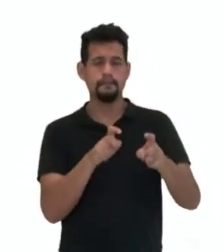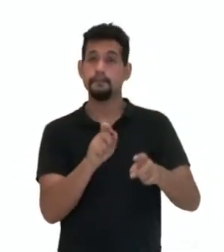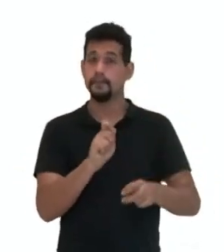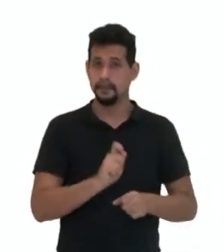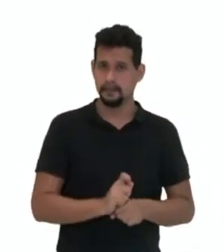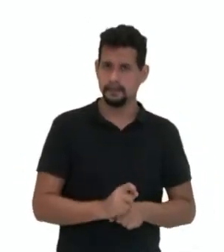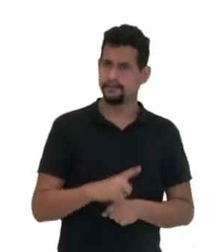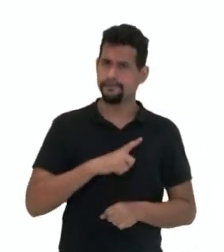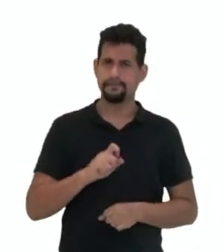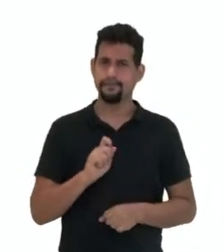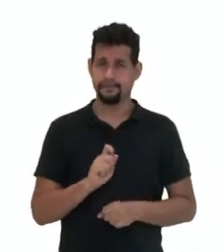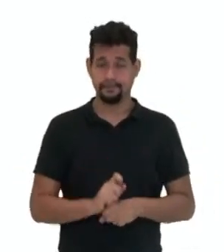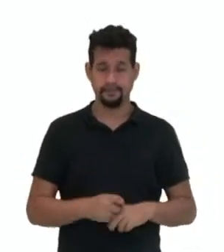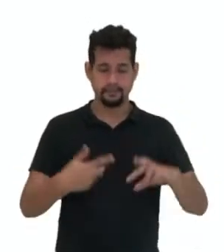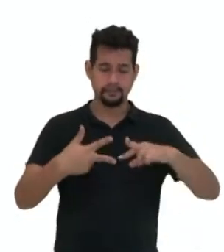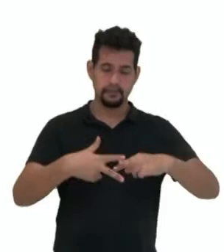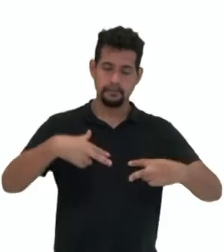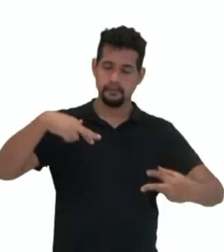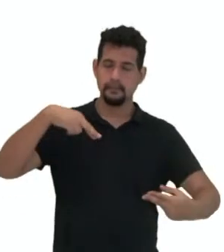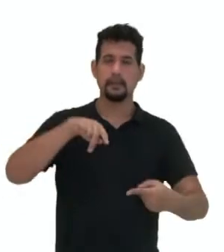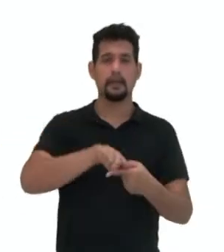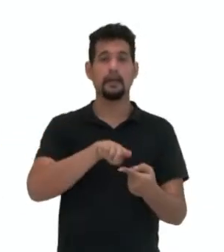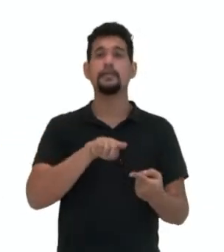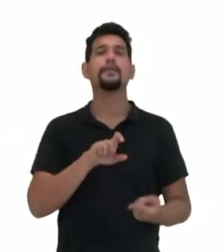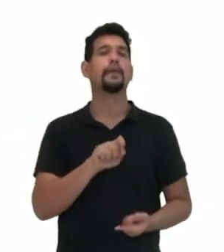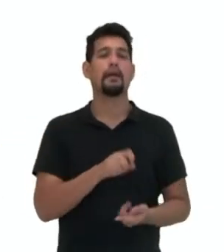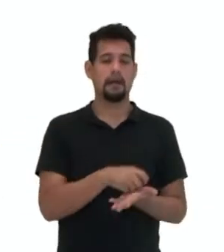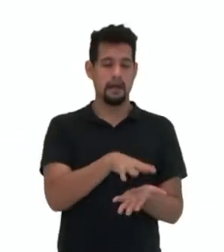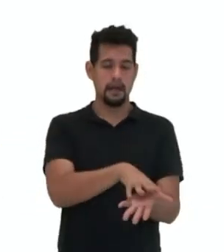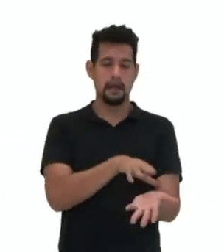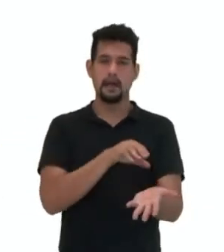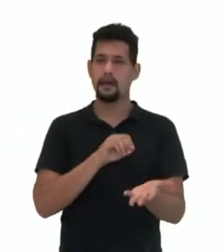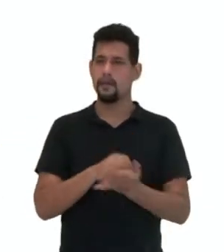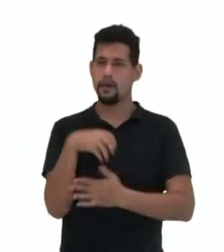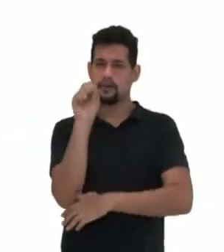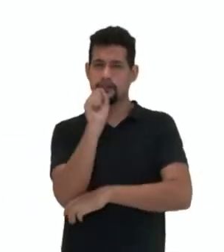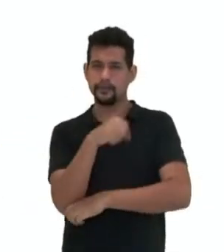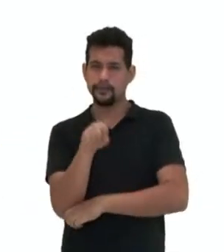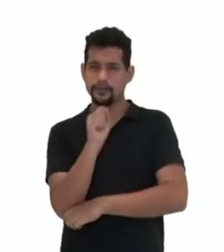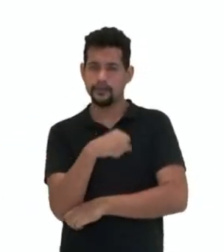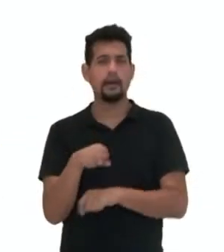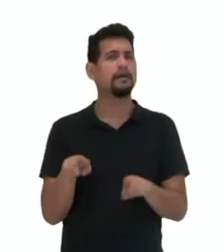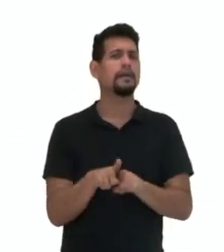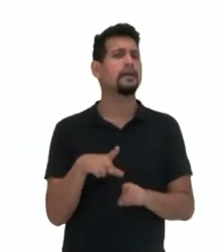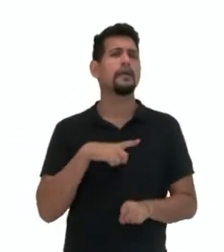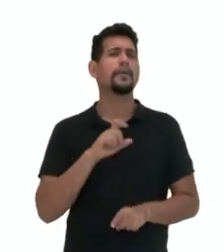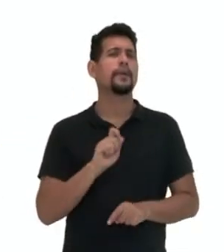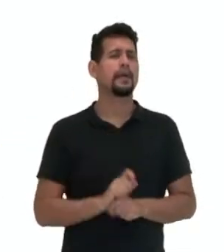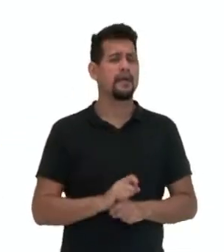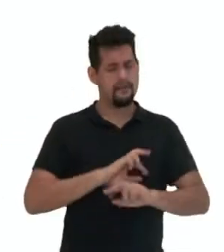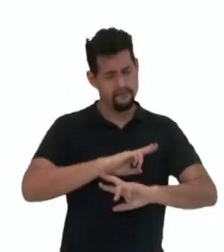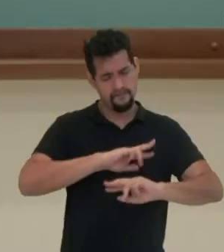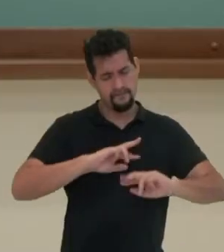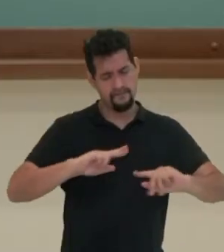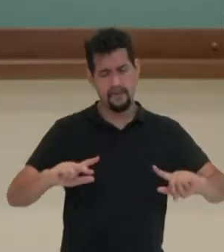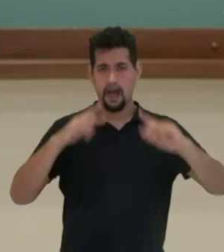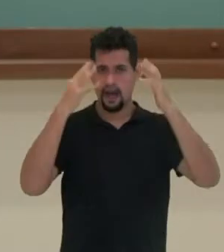ainda tinha DNA nessas amostras de dinossauro, e esse DNA era compatível com a maioria dos